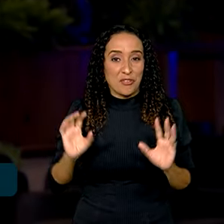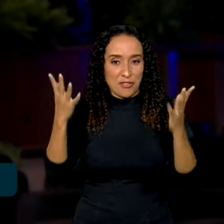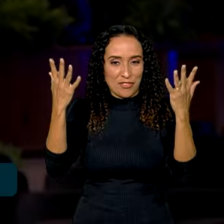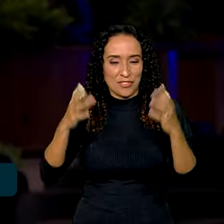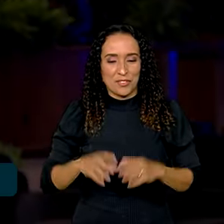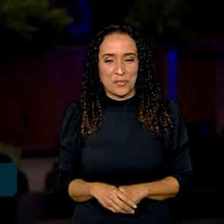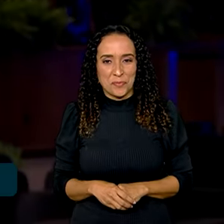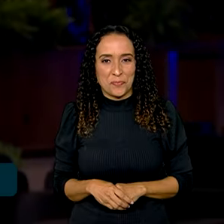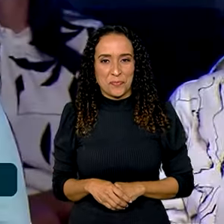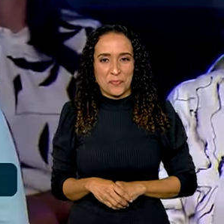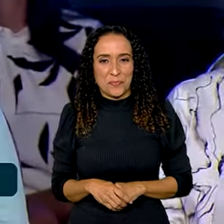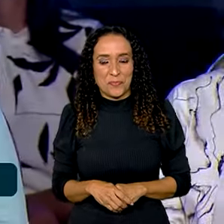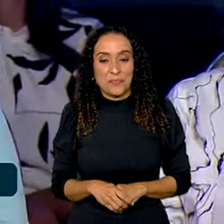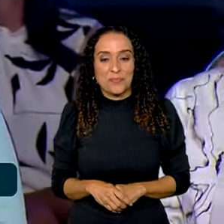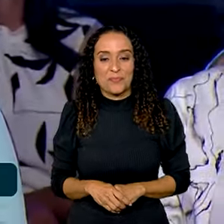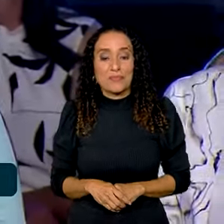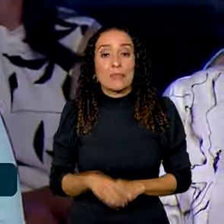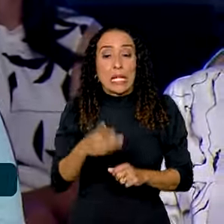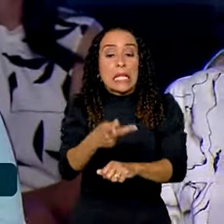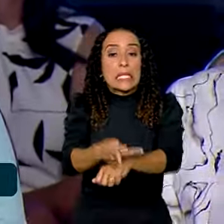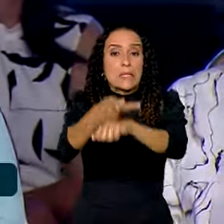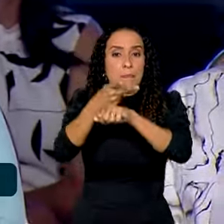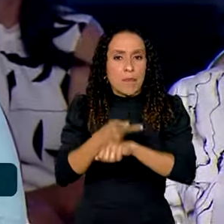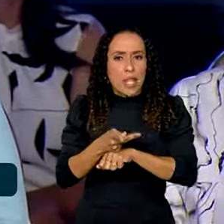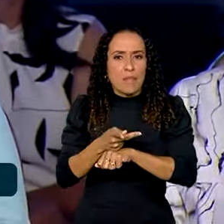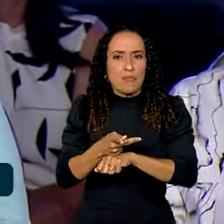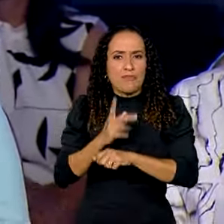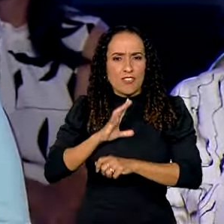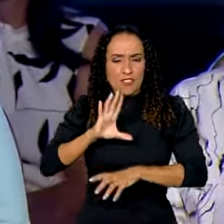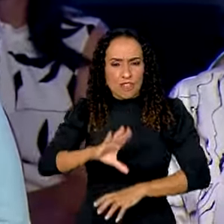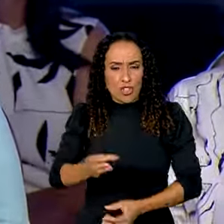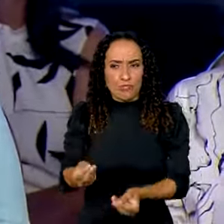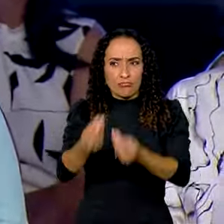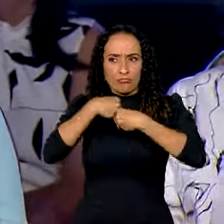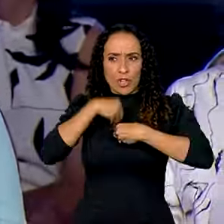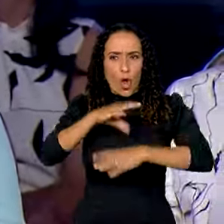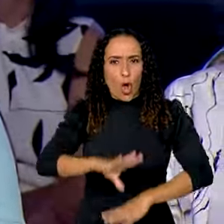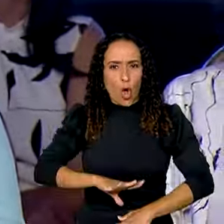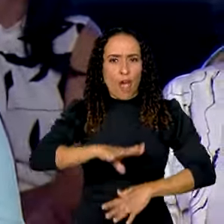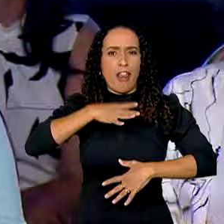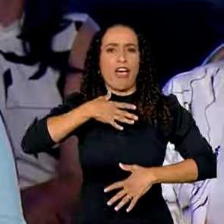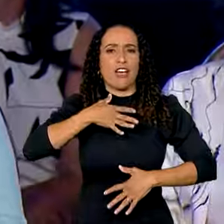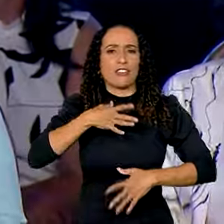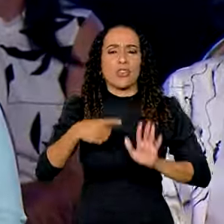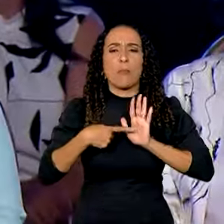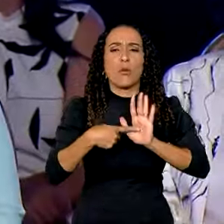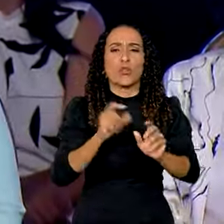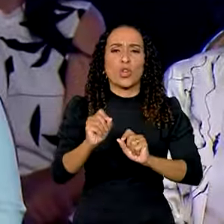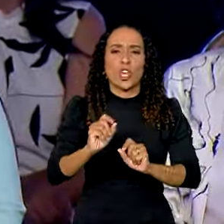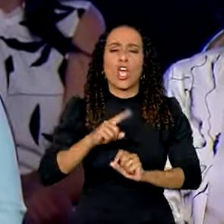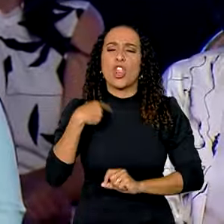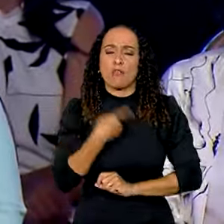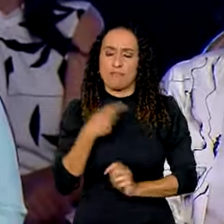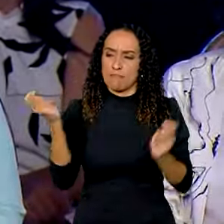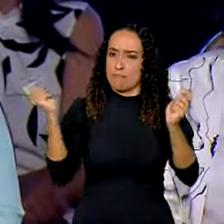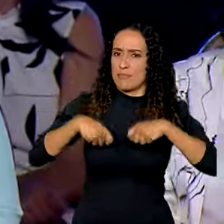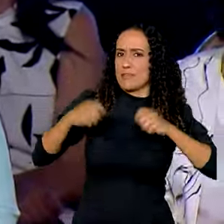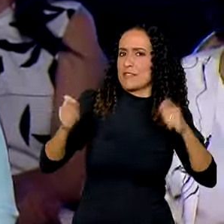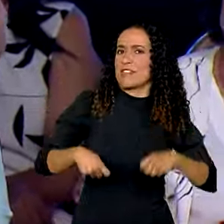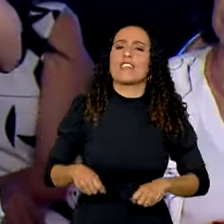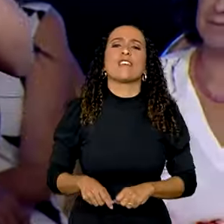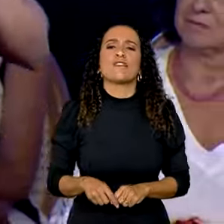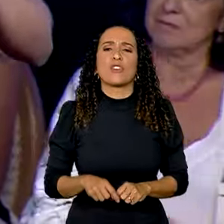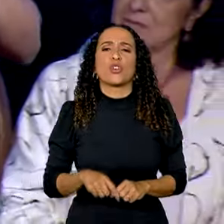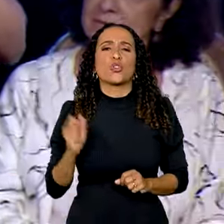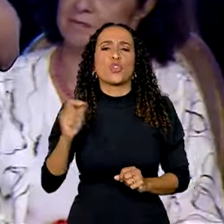evento. Esse prêmio, ele vem nos encorajar, vem nos mostrar que somos capazes do